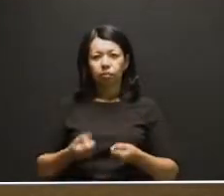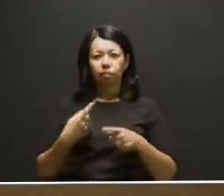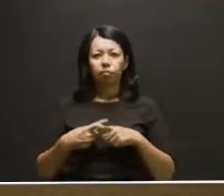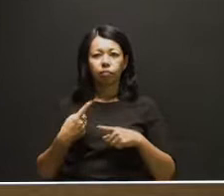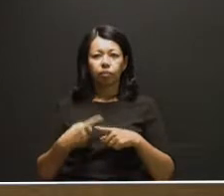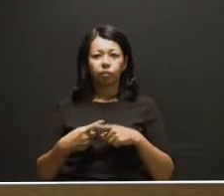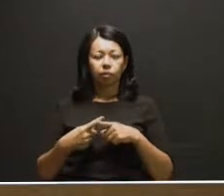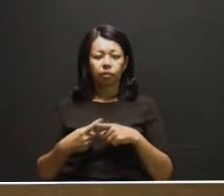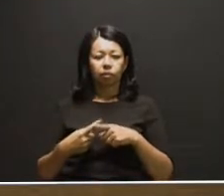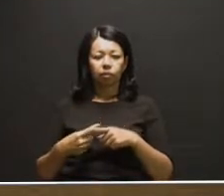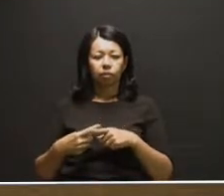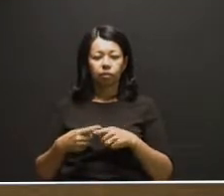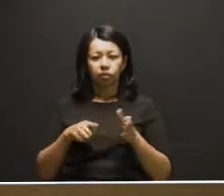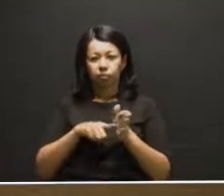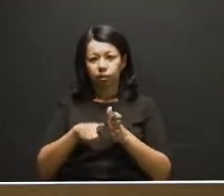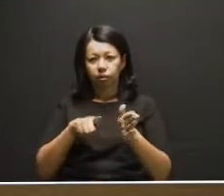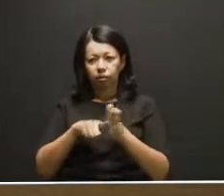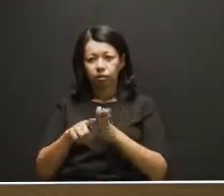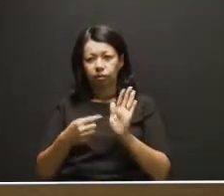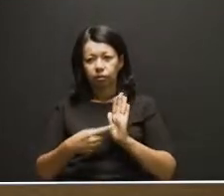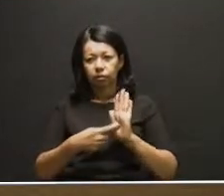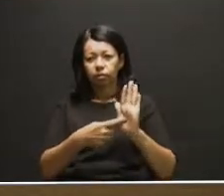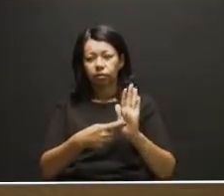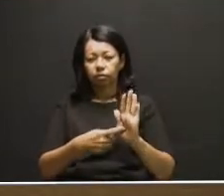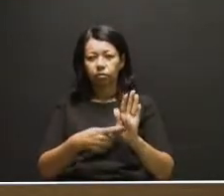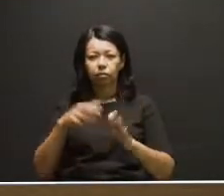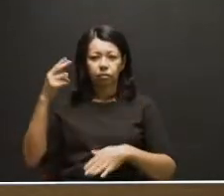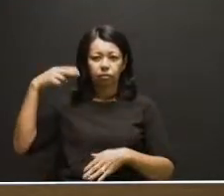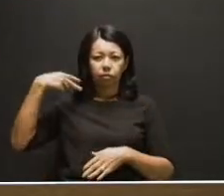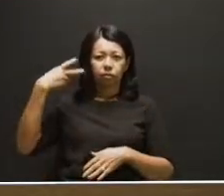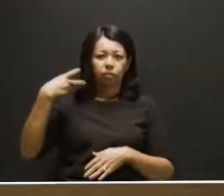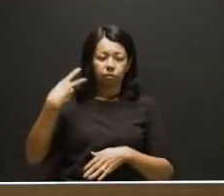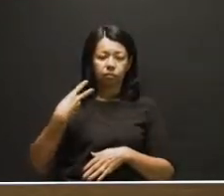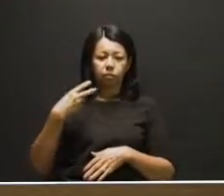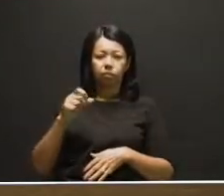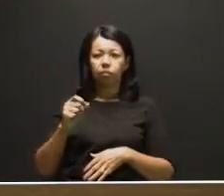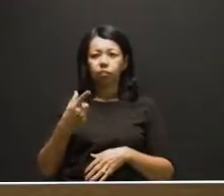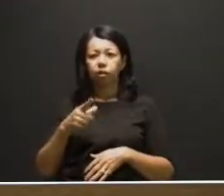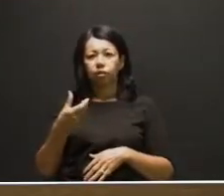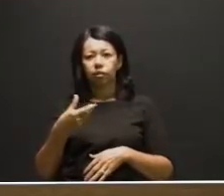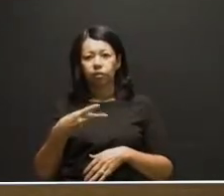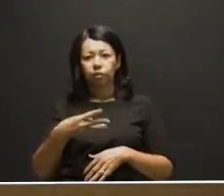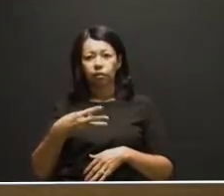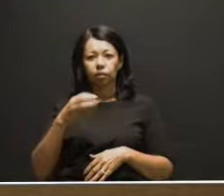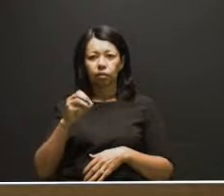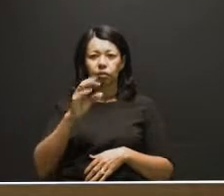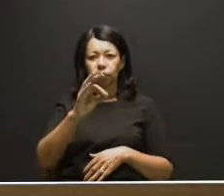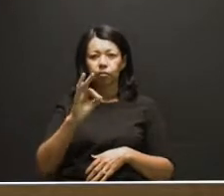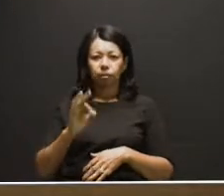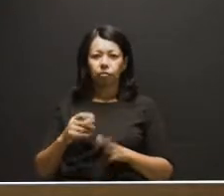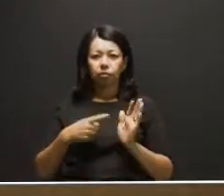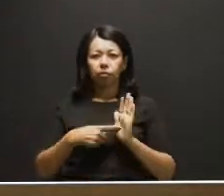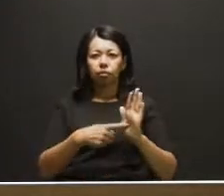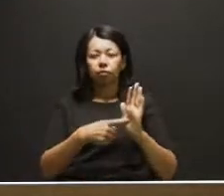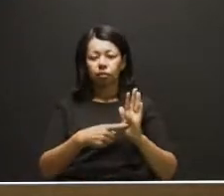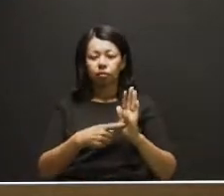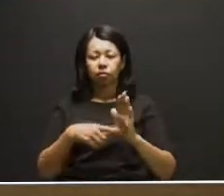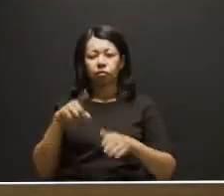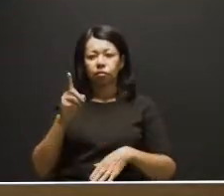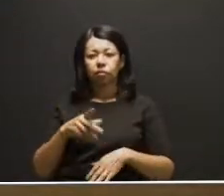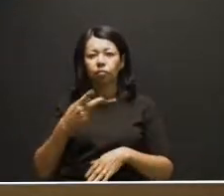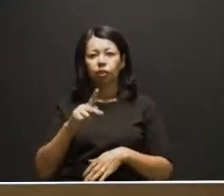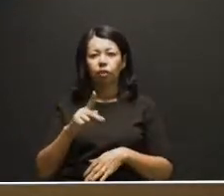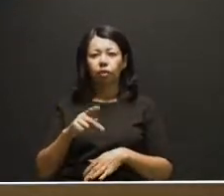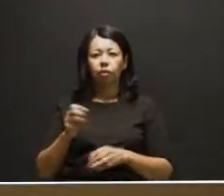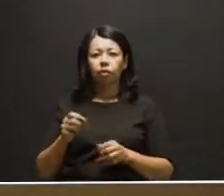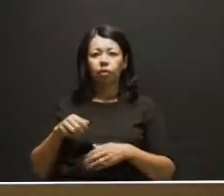eu pesquisei as indicações dos novos parlamentares e quase 30% de todas as nossas indicações são para que